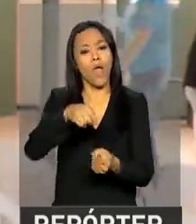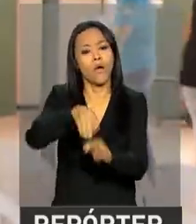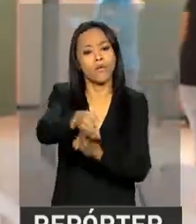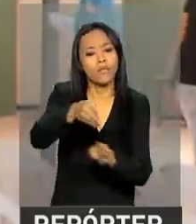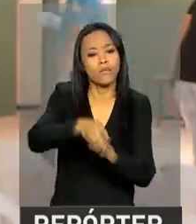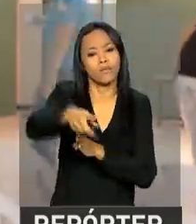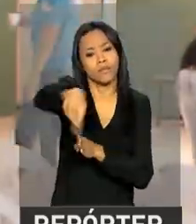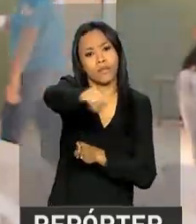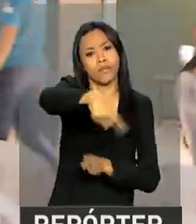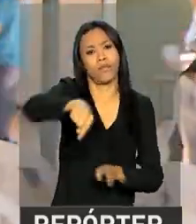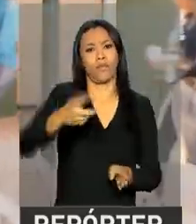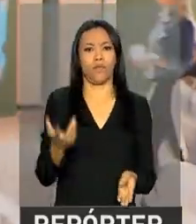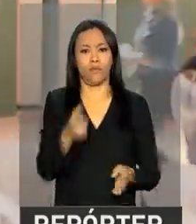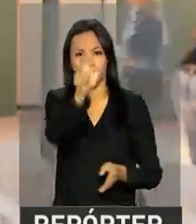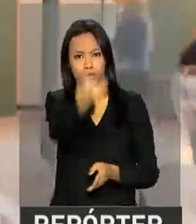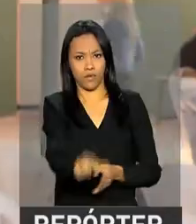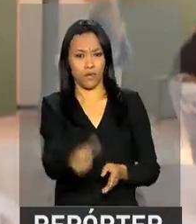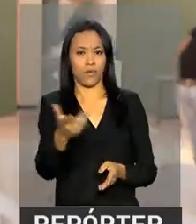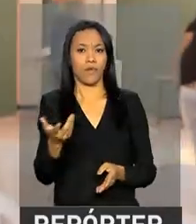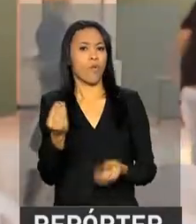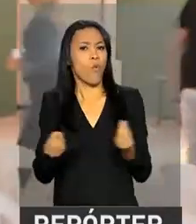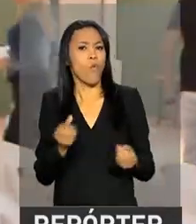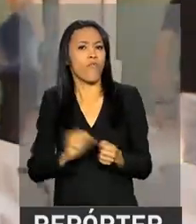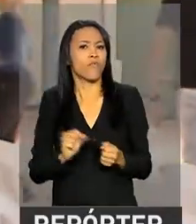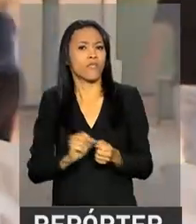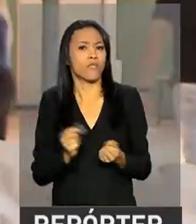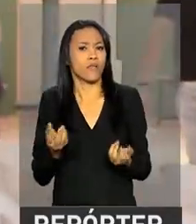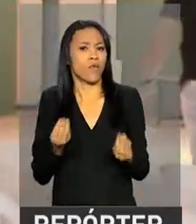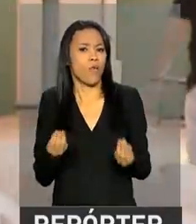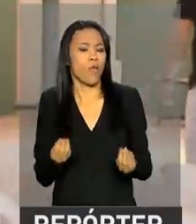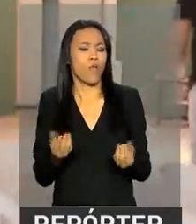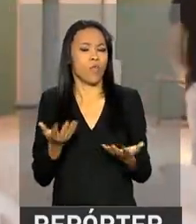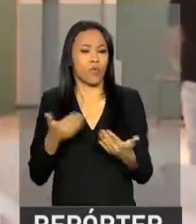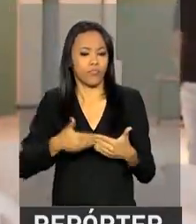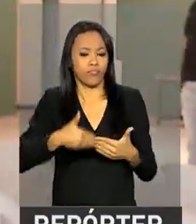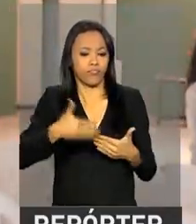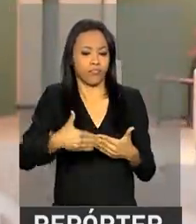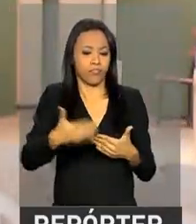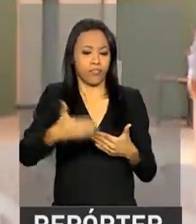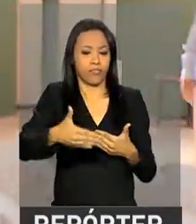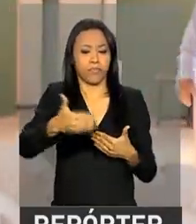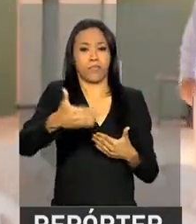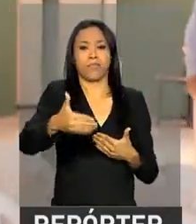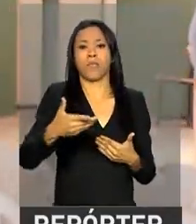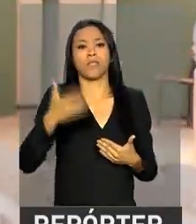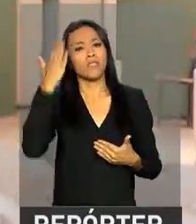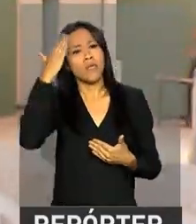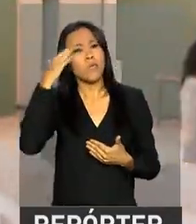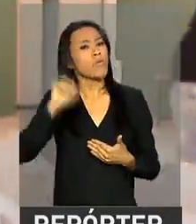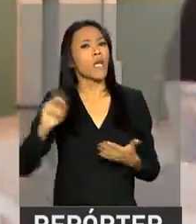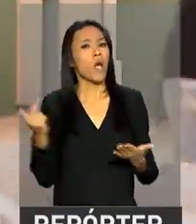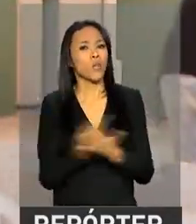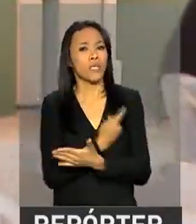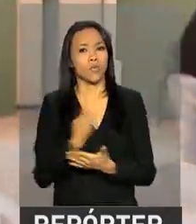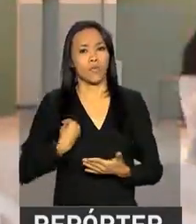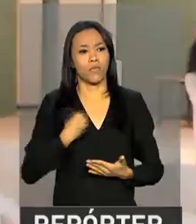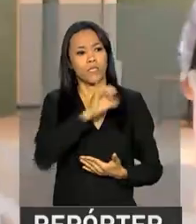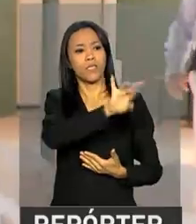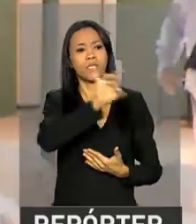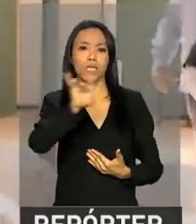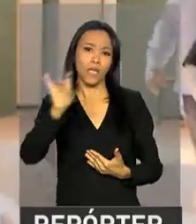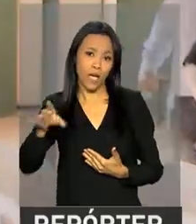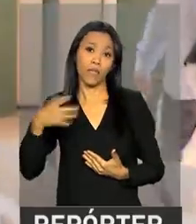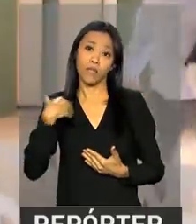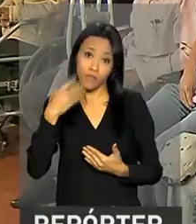direcionar o trabalho que vai ser feito com esse acolhido, para conhecer a demanda de cada um e fazer os